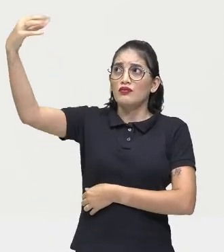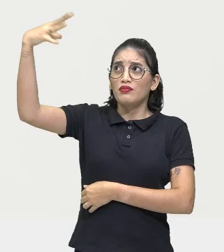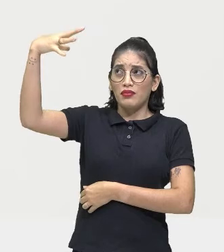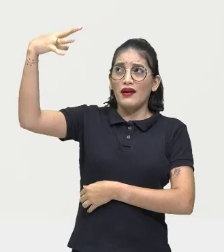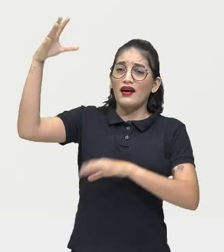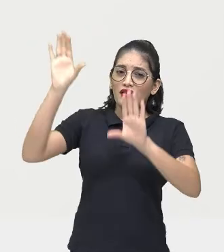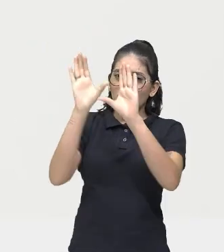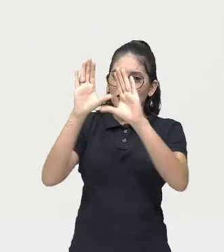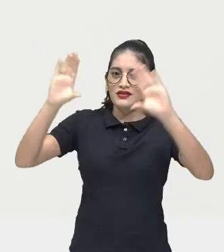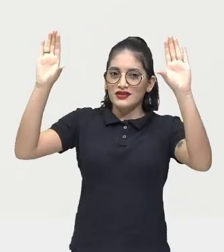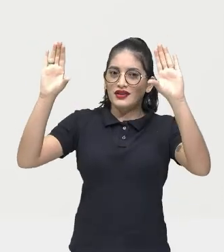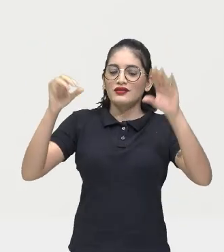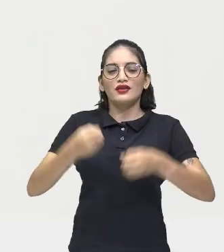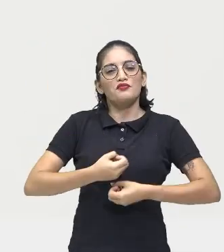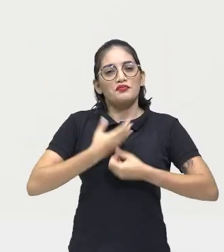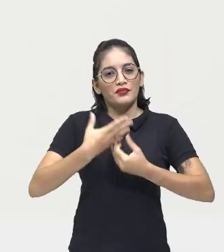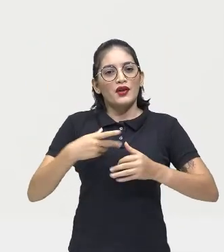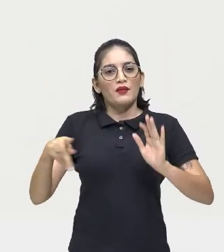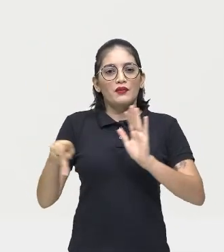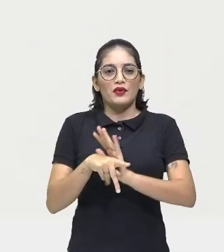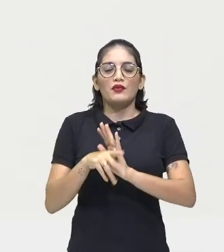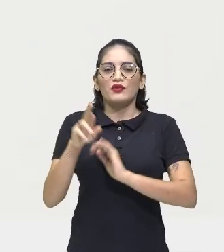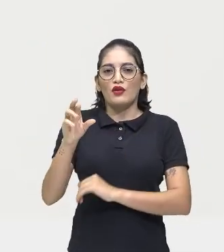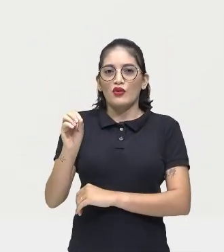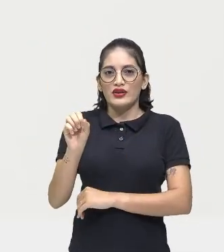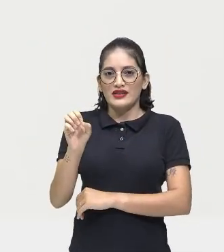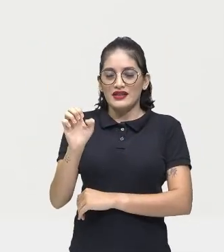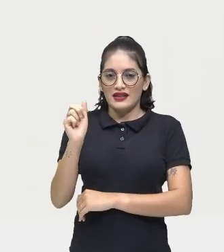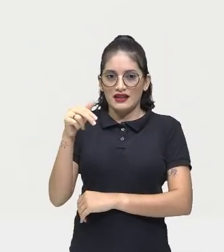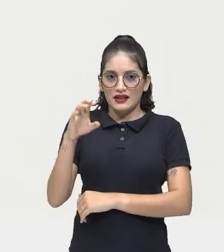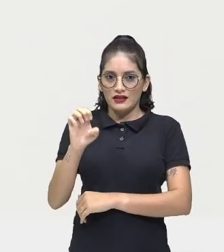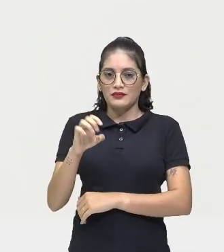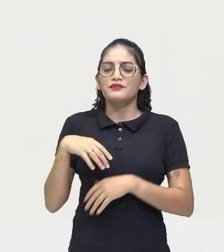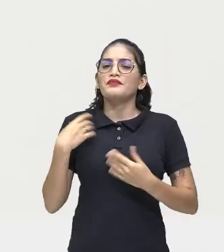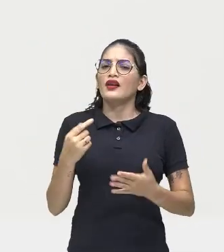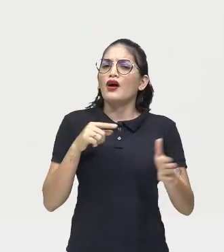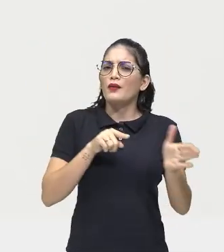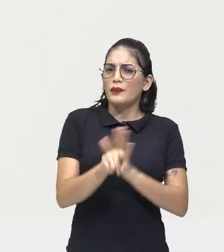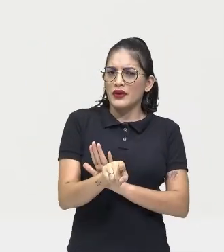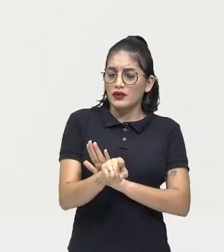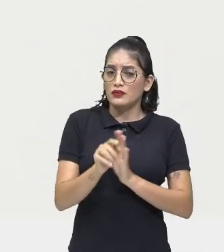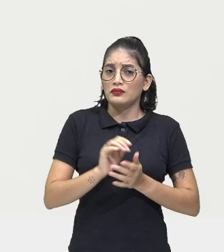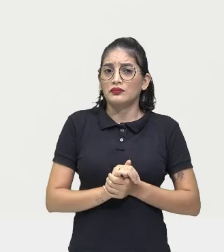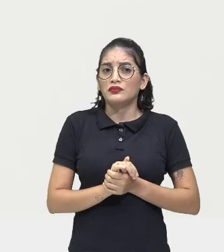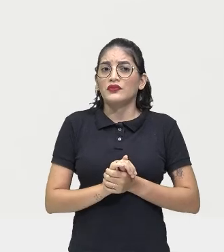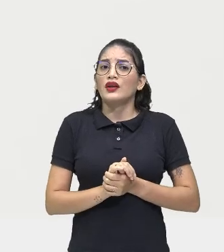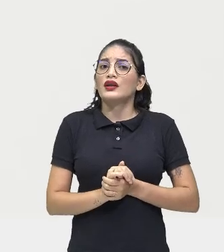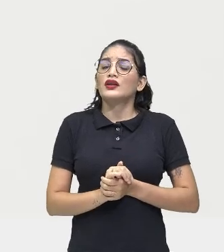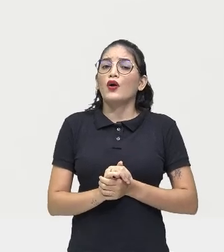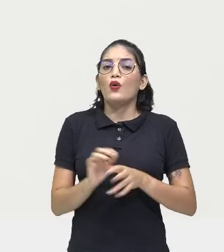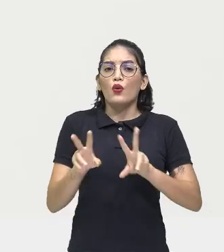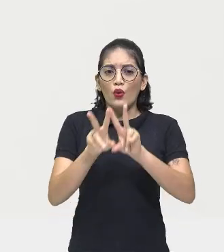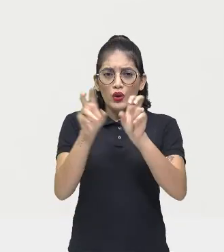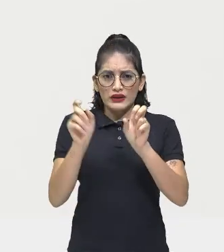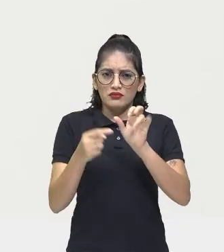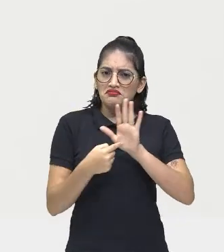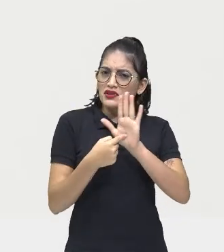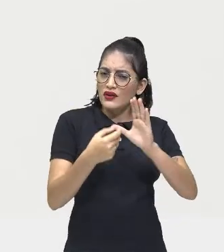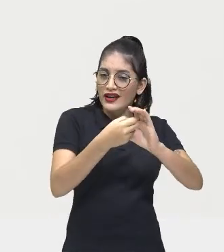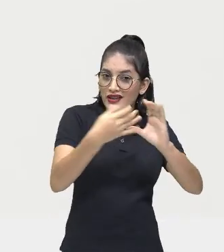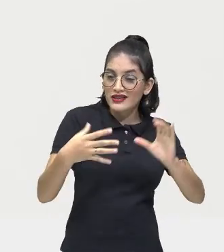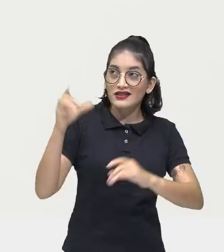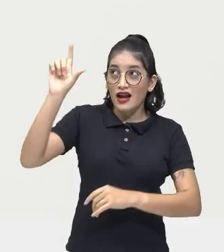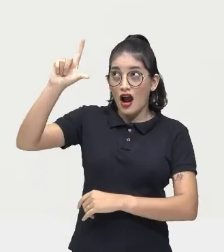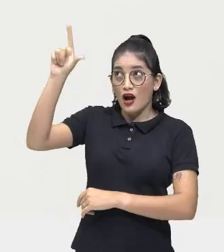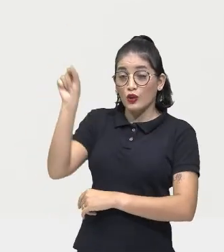versos de Rosiana Murray. E aí o questionamento. O enunciado que atribui uma característica à lua, certo? Falando sobre a